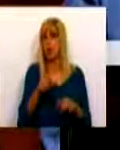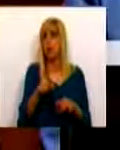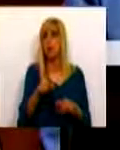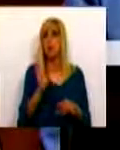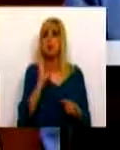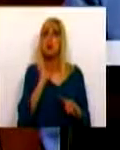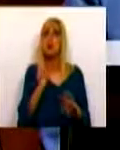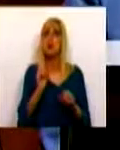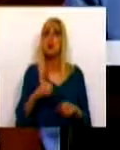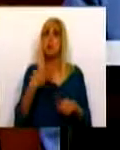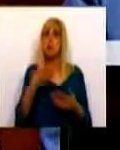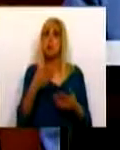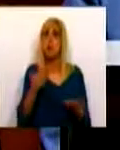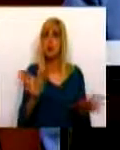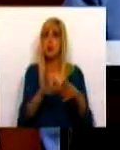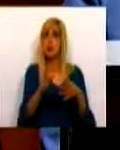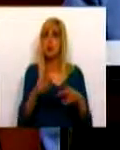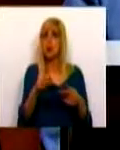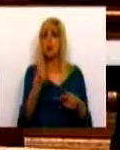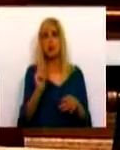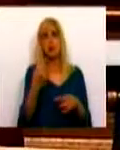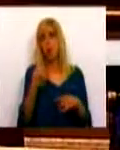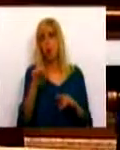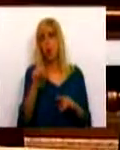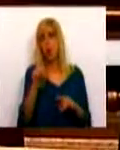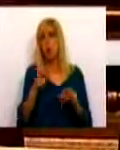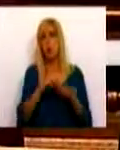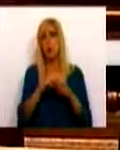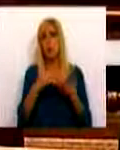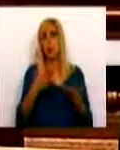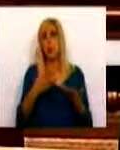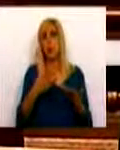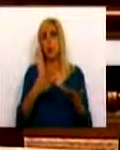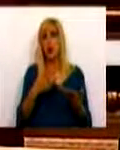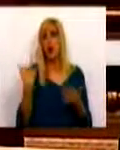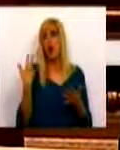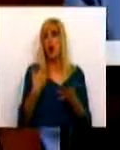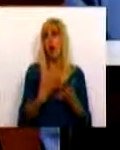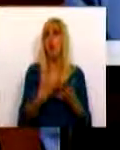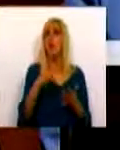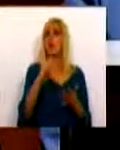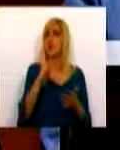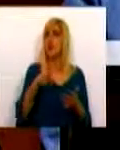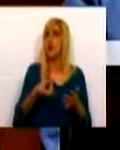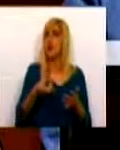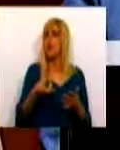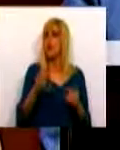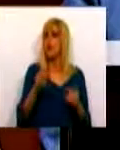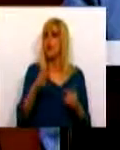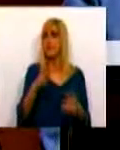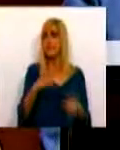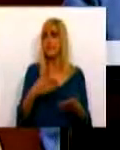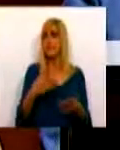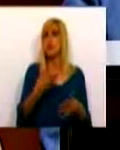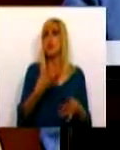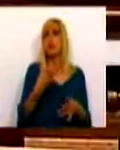na primeira comissão, não são dois anos. Nós estamos aqui com um problema que tem 39 anos, não são dois anos, tem 39 anos, Sr. Deputado. E, portanto,